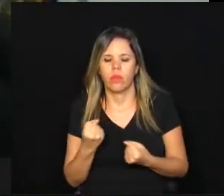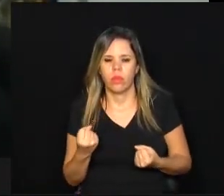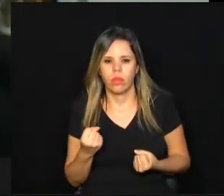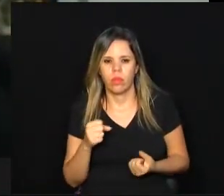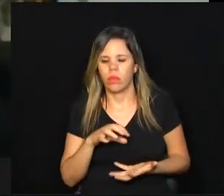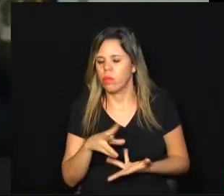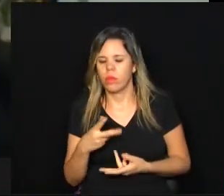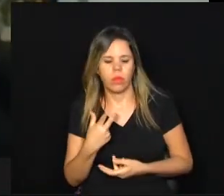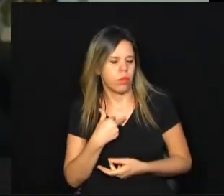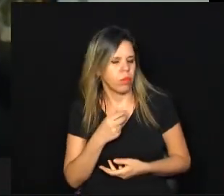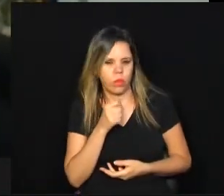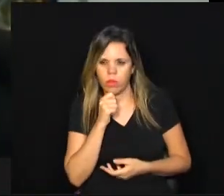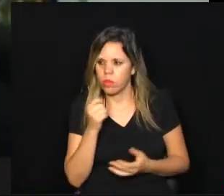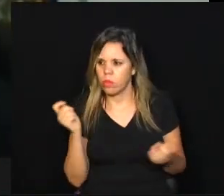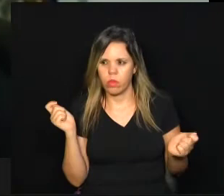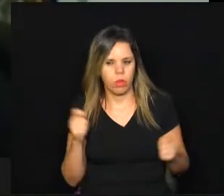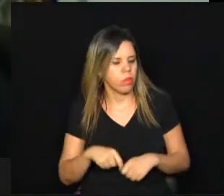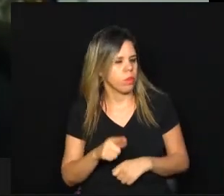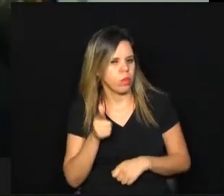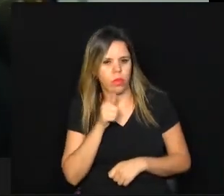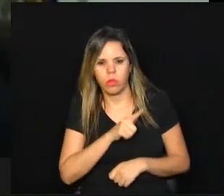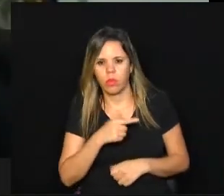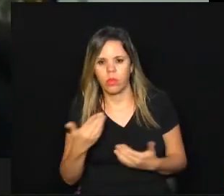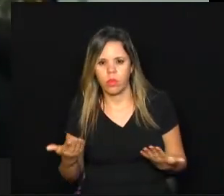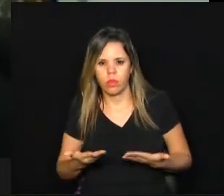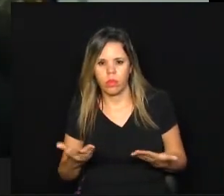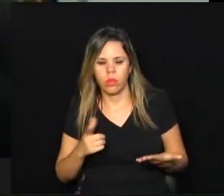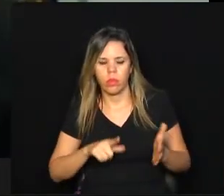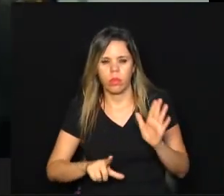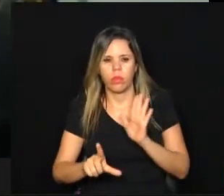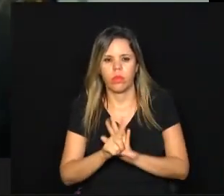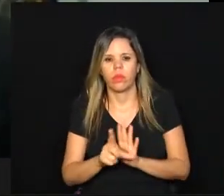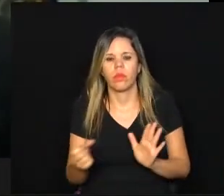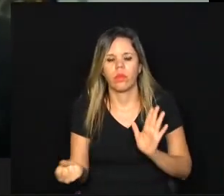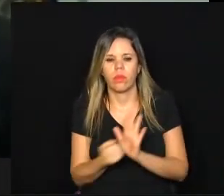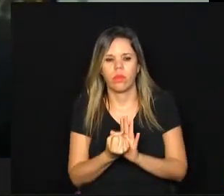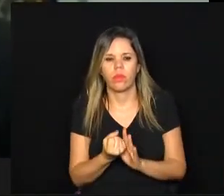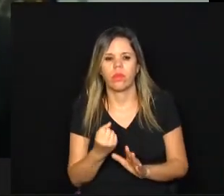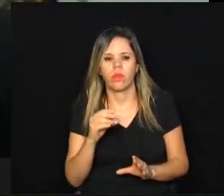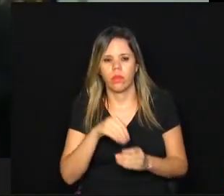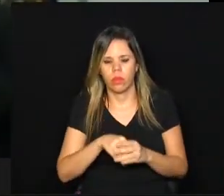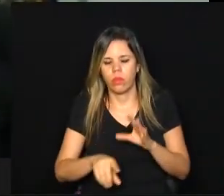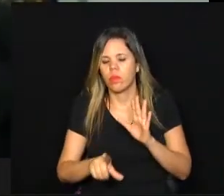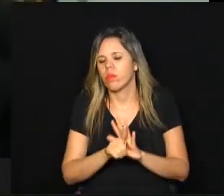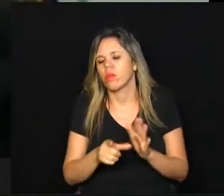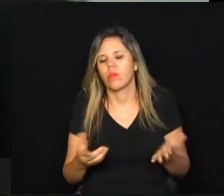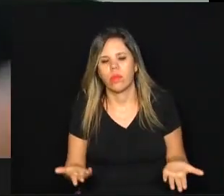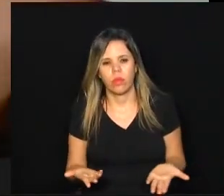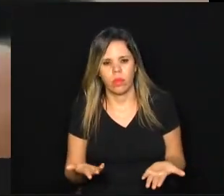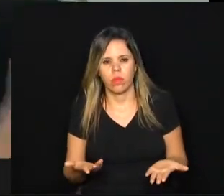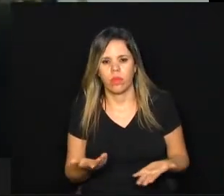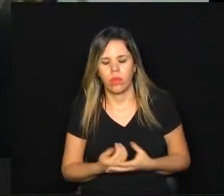Não, não foi possível. Agora nós temos uma lei, do novo marco legal, que